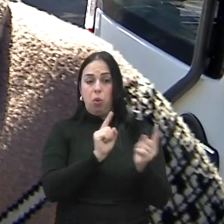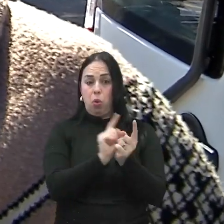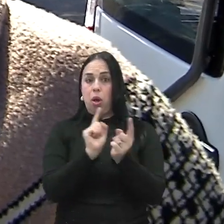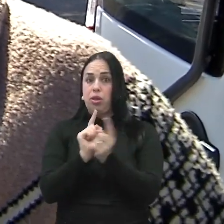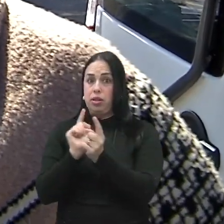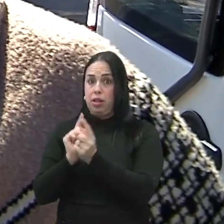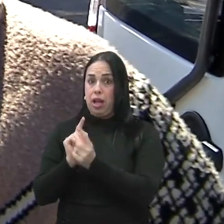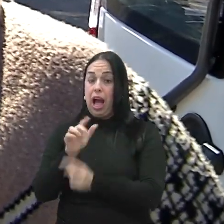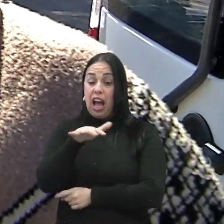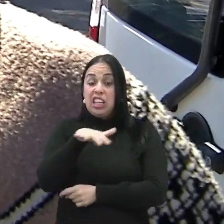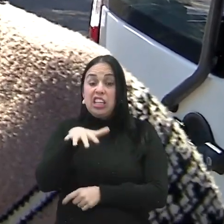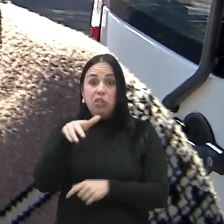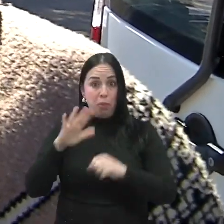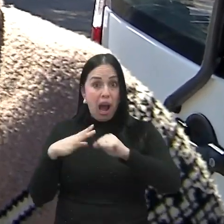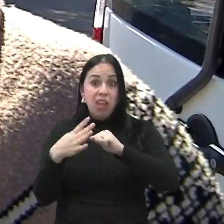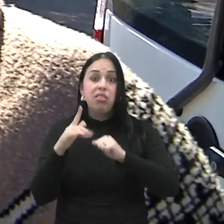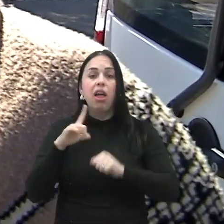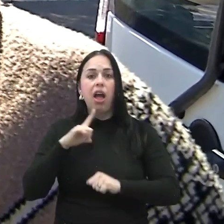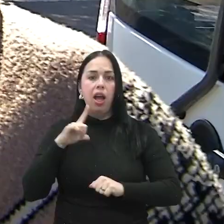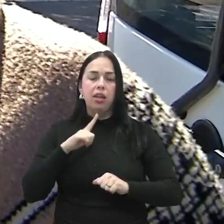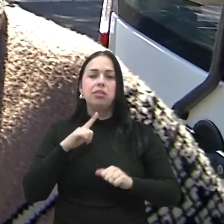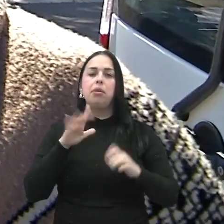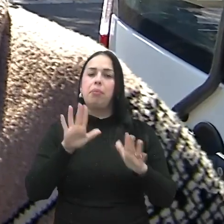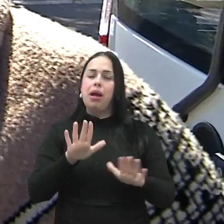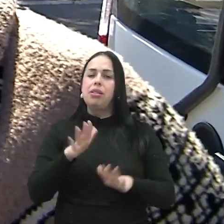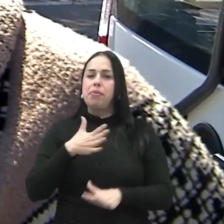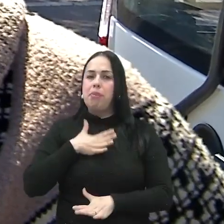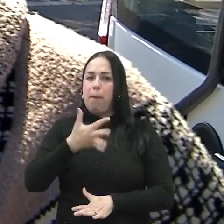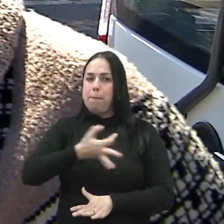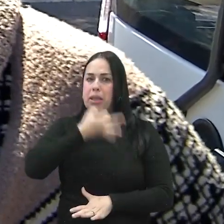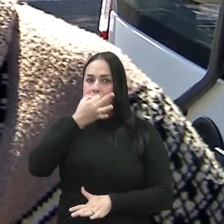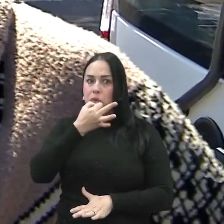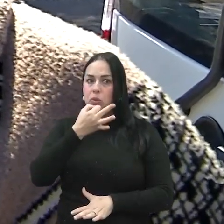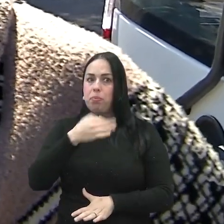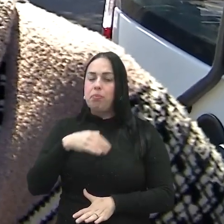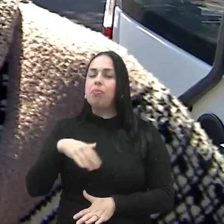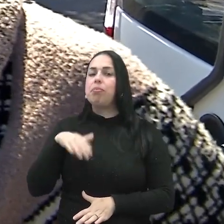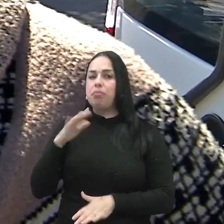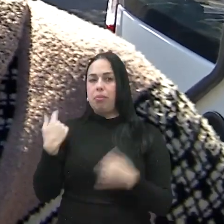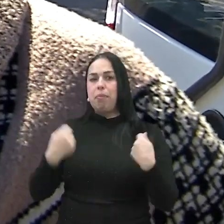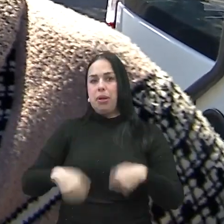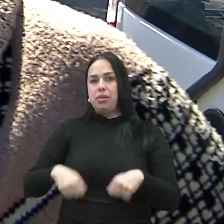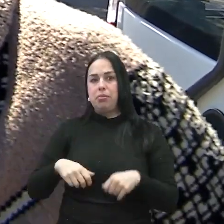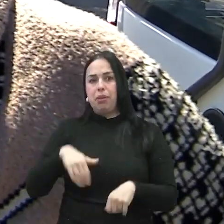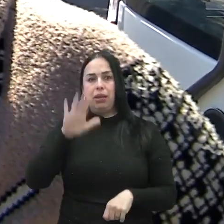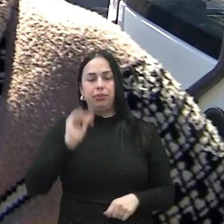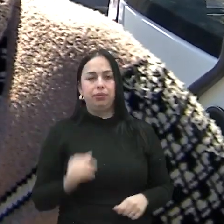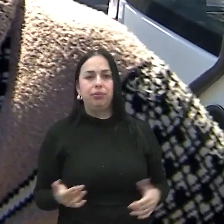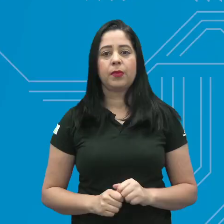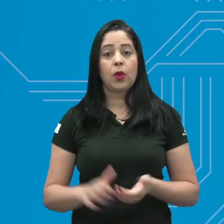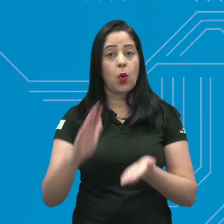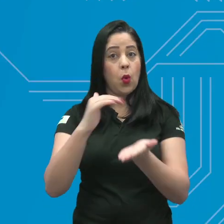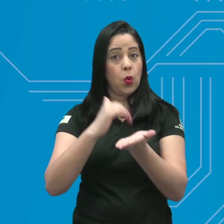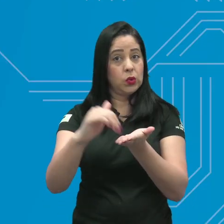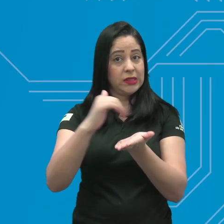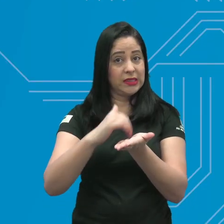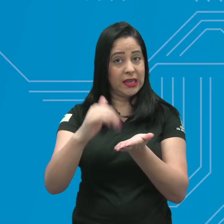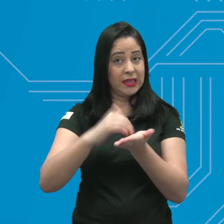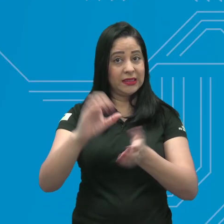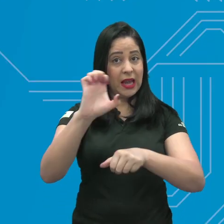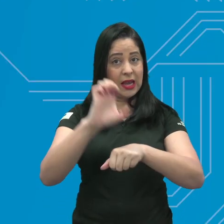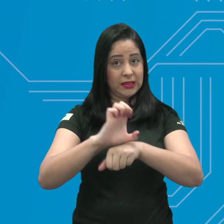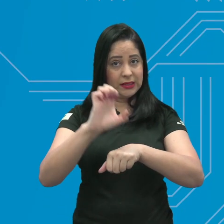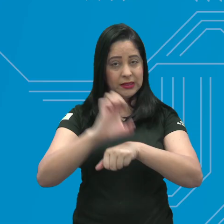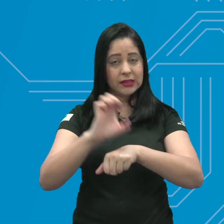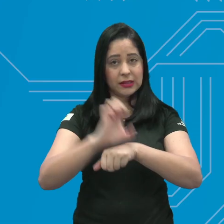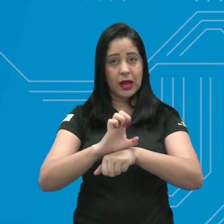locais de atendimento público aqui nesse bairro, né? Mas eu acredito que quanto mais tem, é sempre bem-vindo. E o secretário